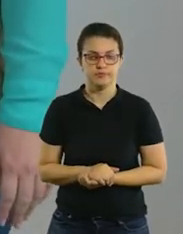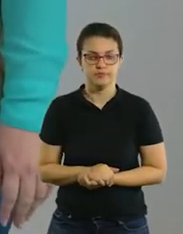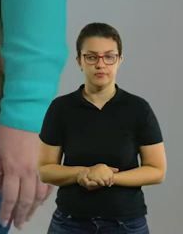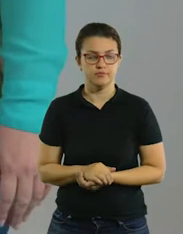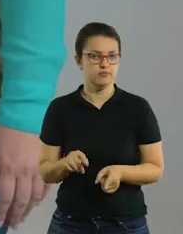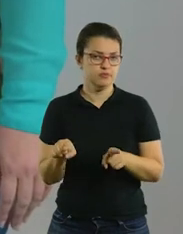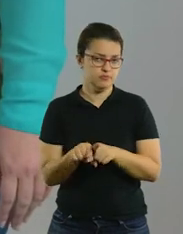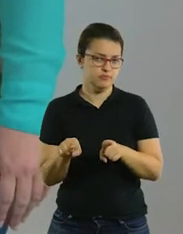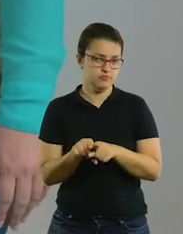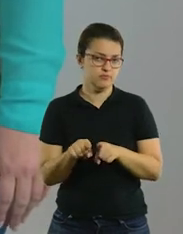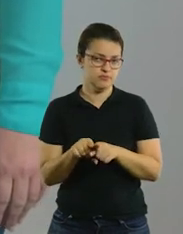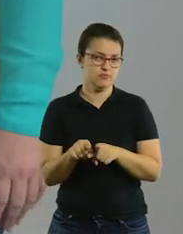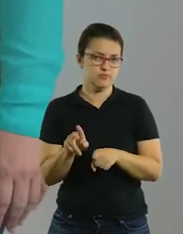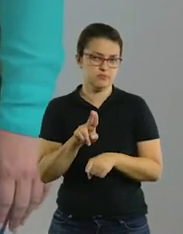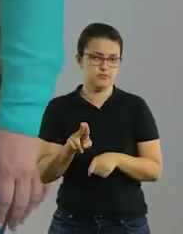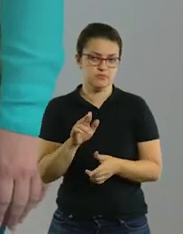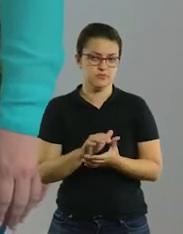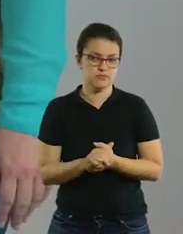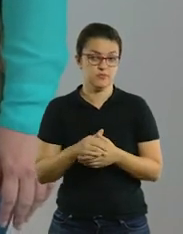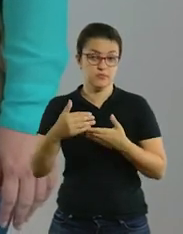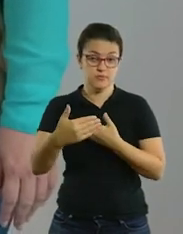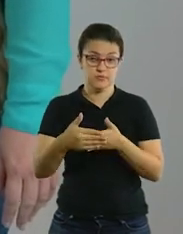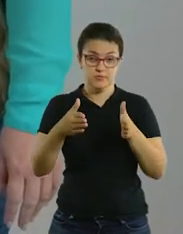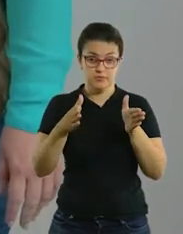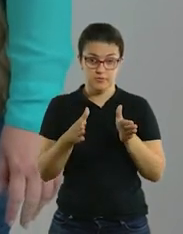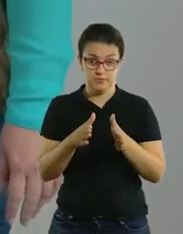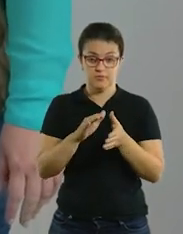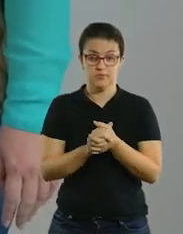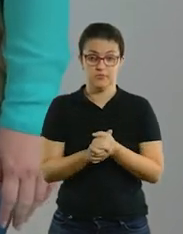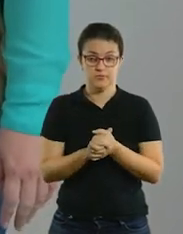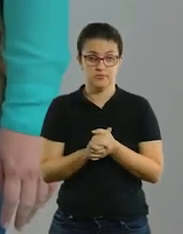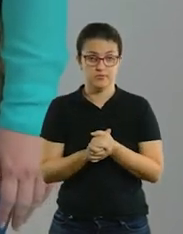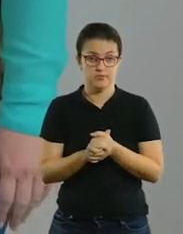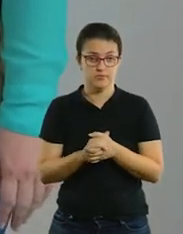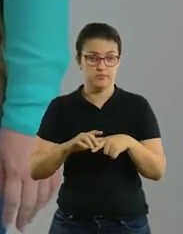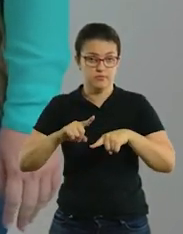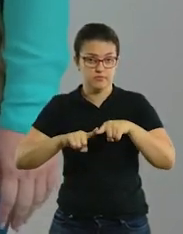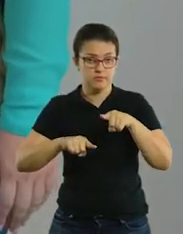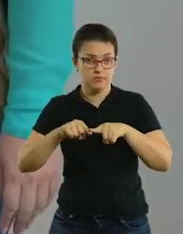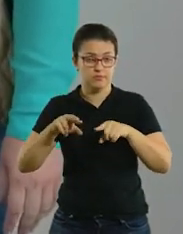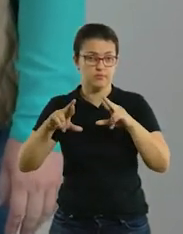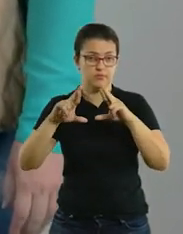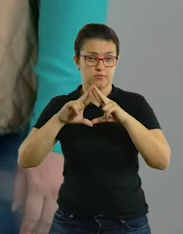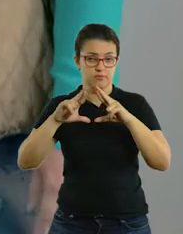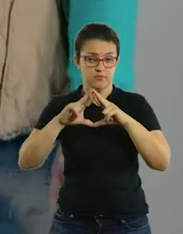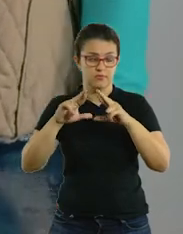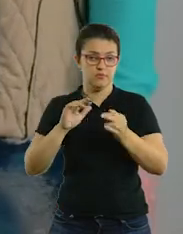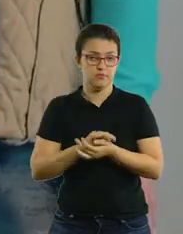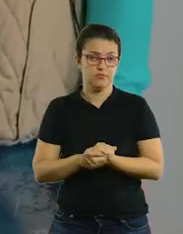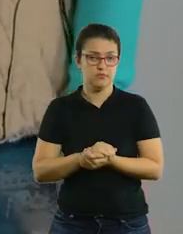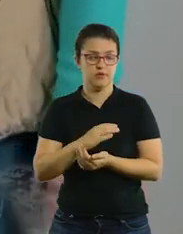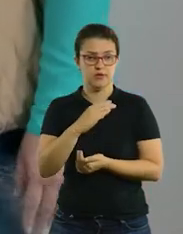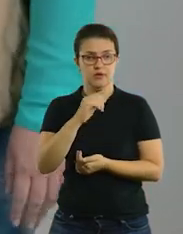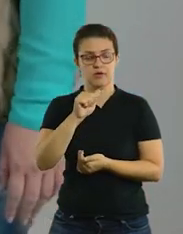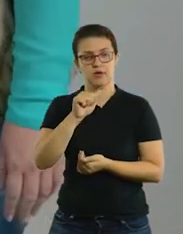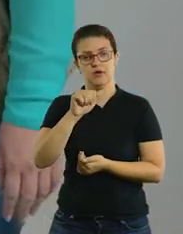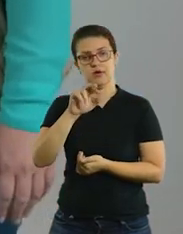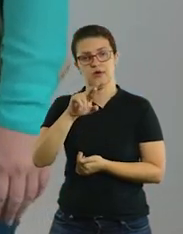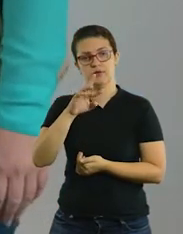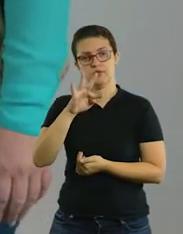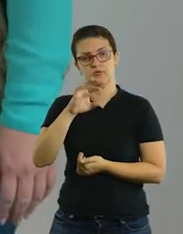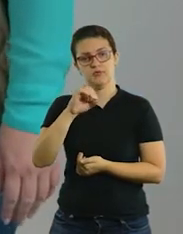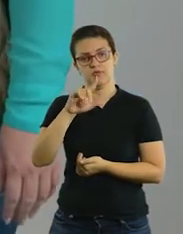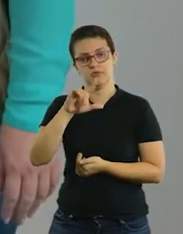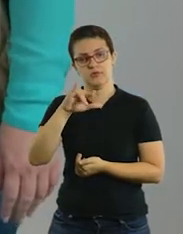Os materiais também que você pode usar são papelão, materiais recicláveis e a própria cartolina.